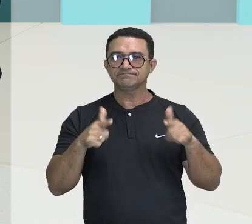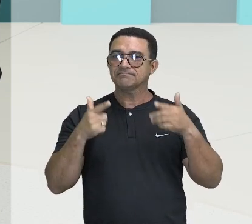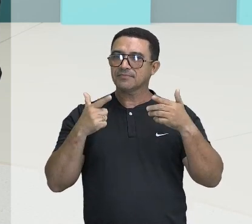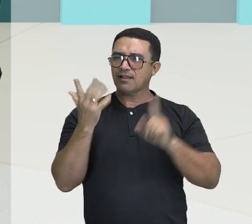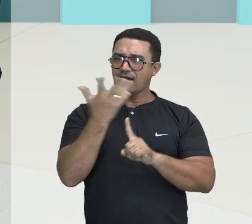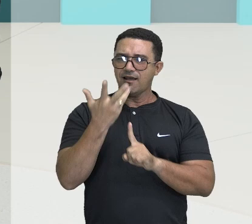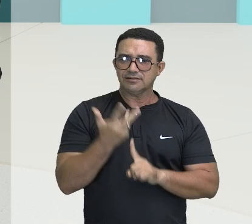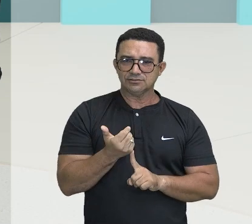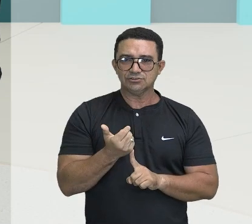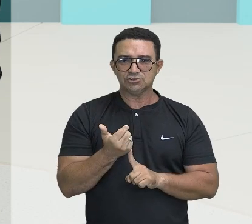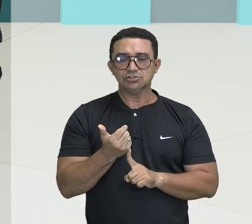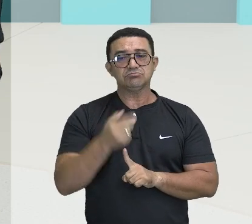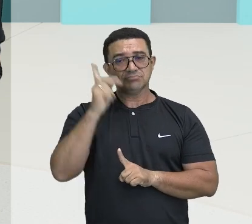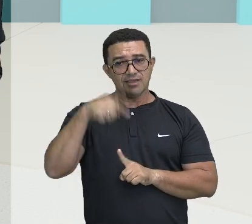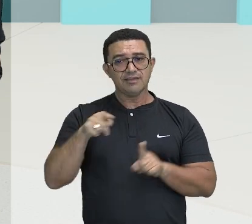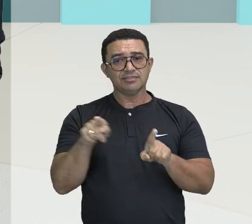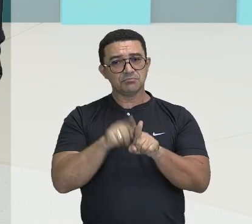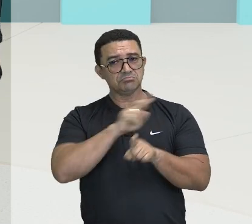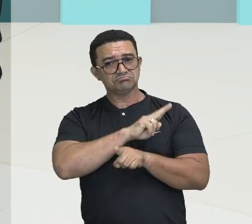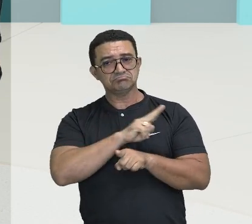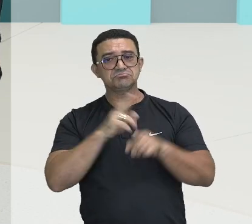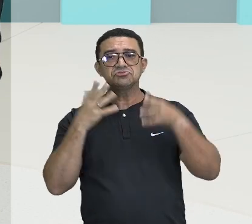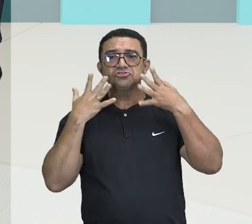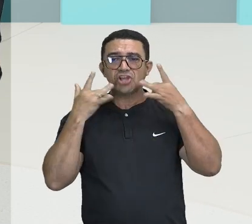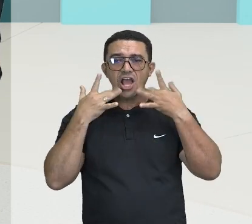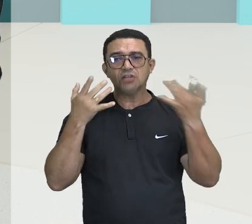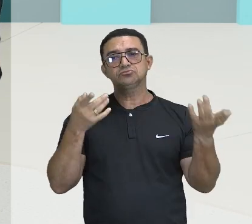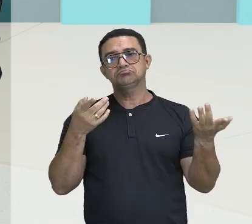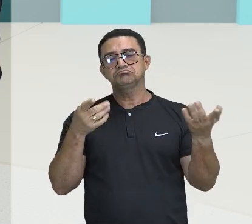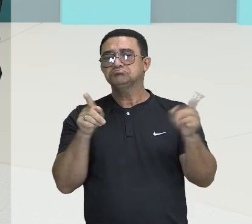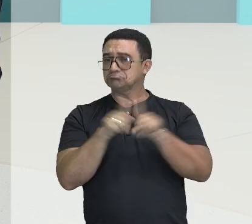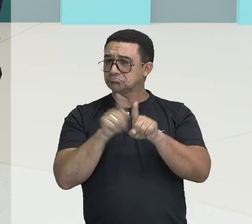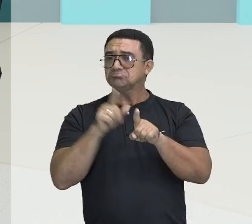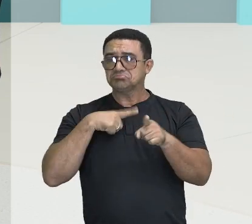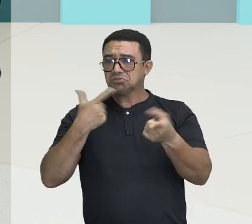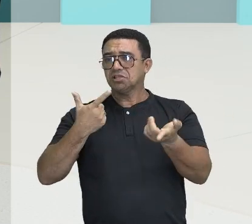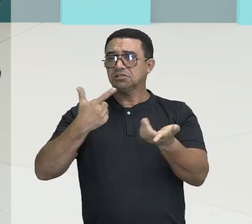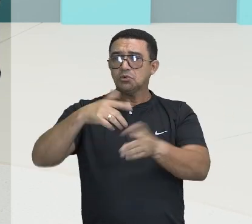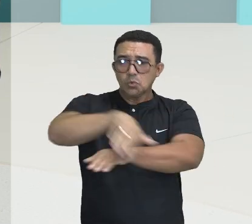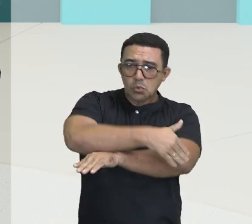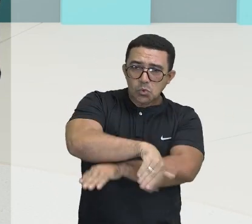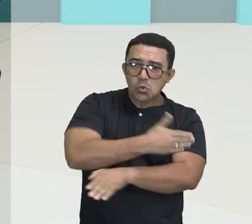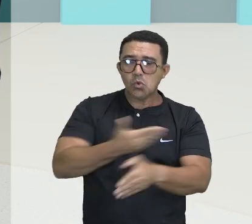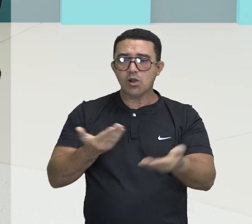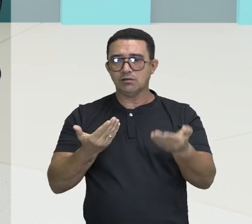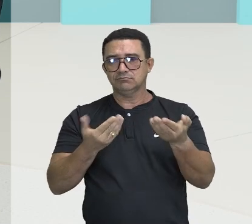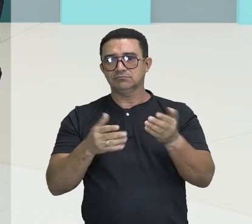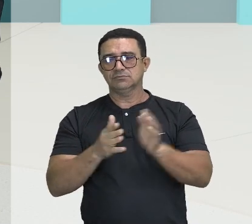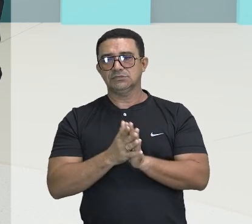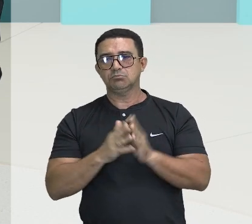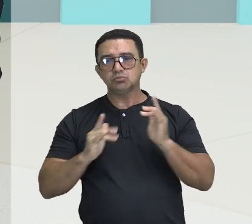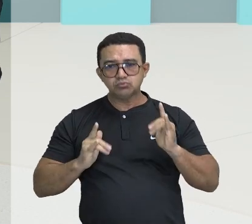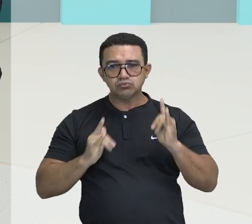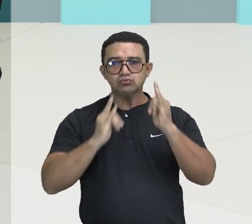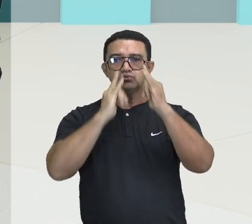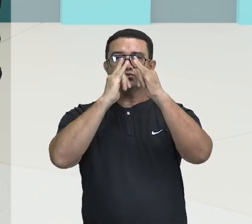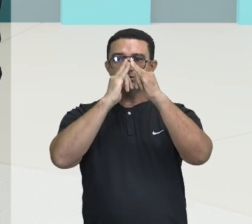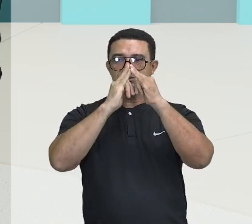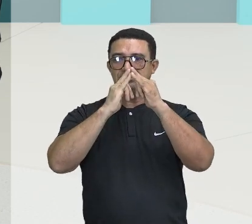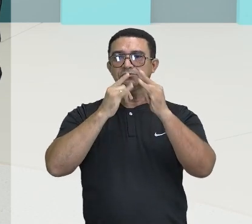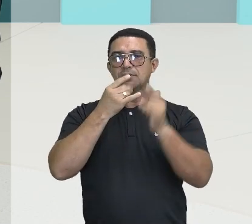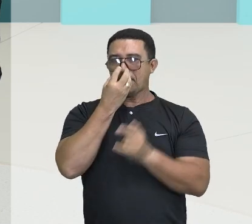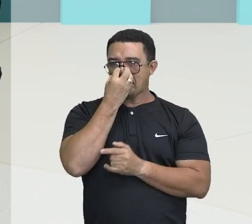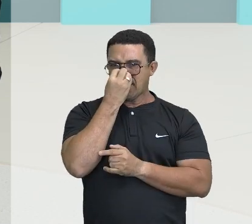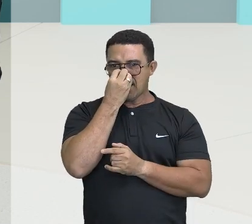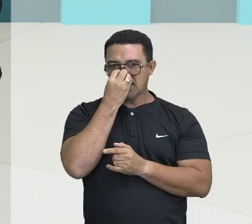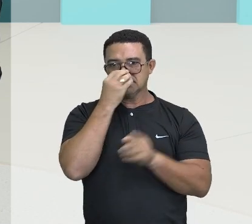artística chamada também teatro. Existe também o teatro de rua, o teatro circense. Então, também existem outras